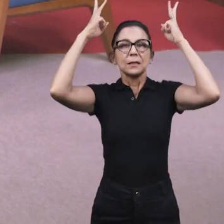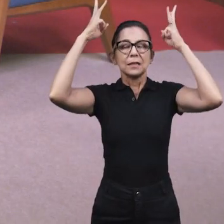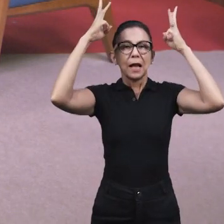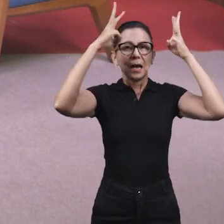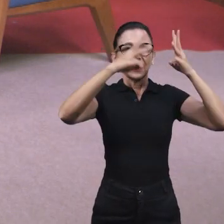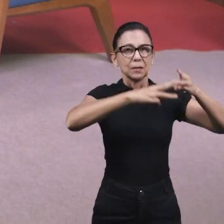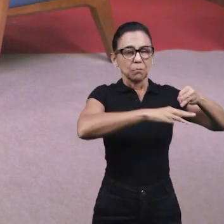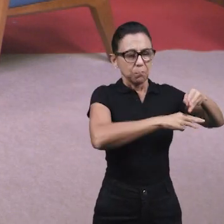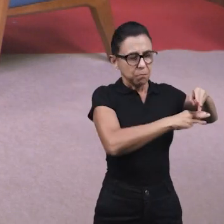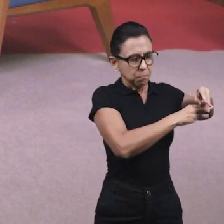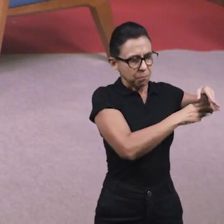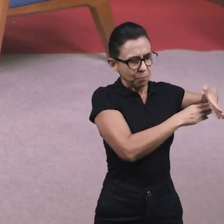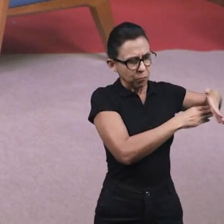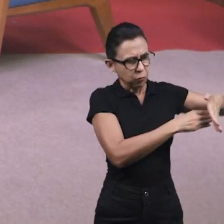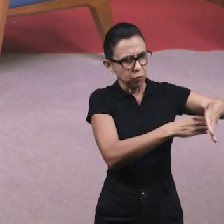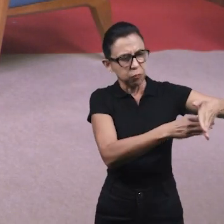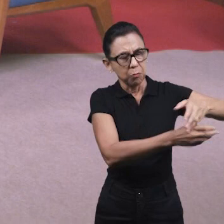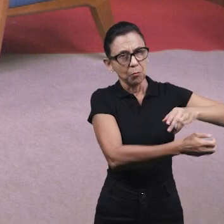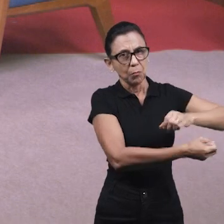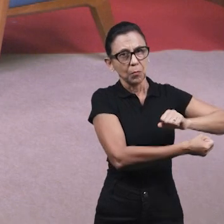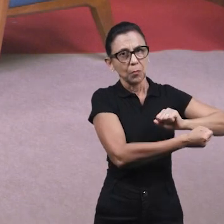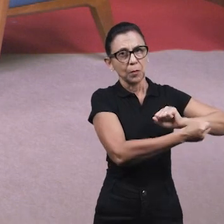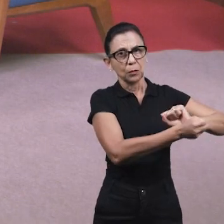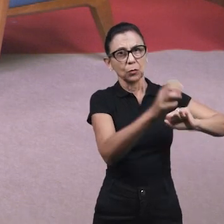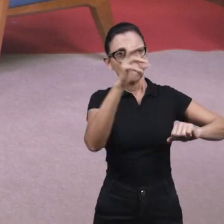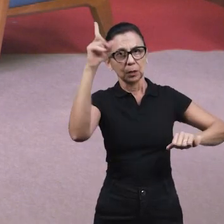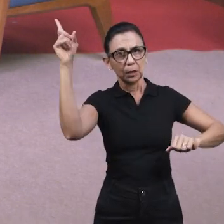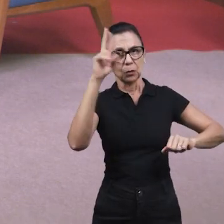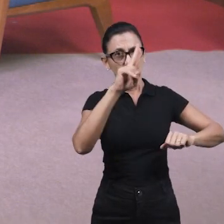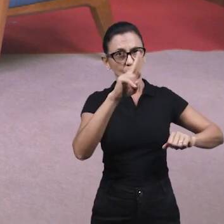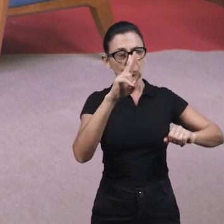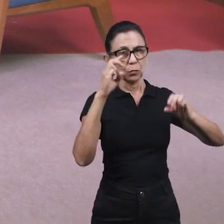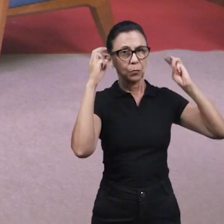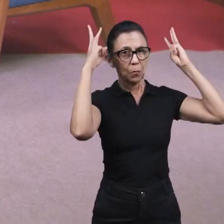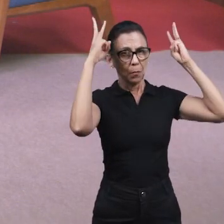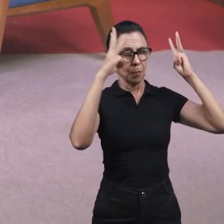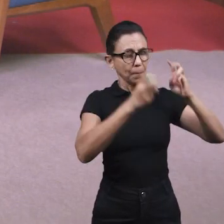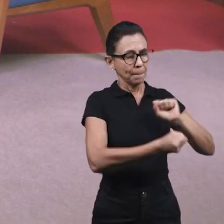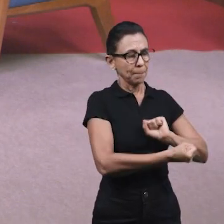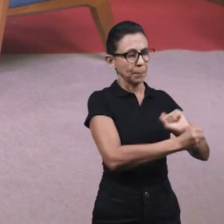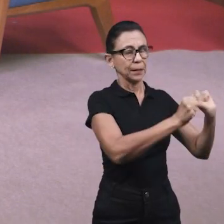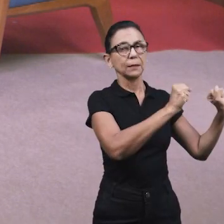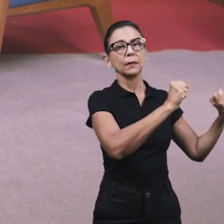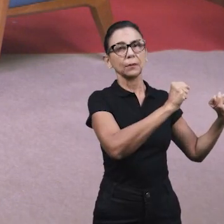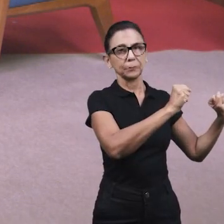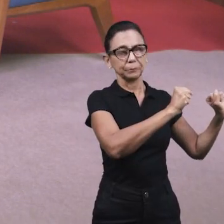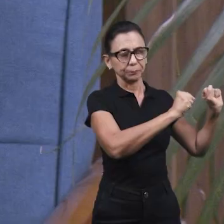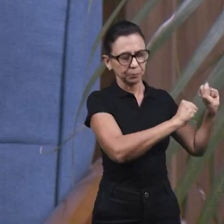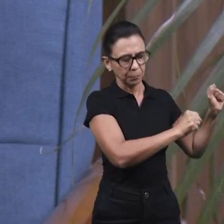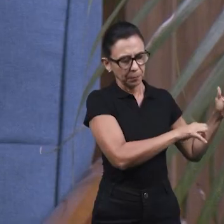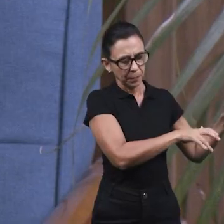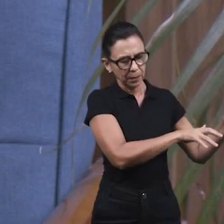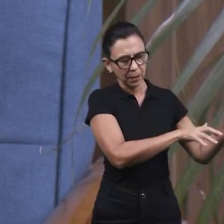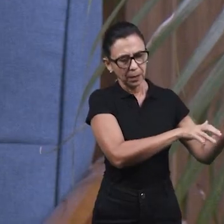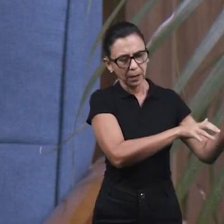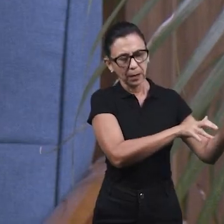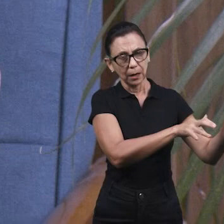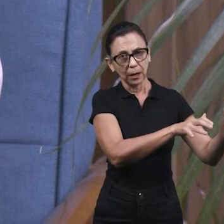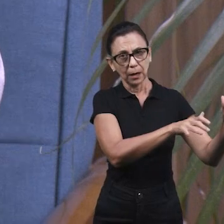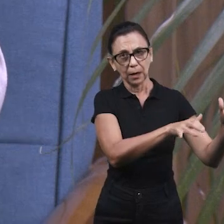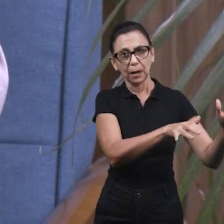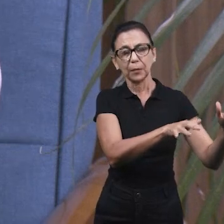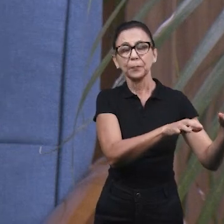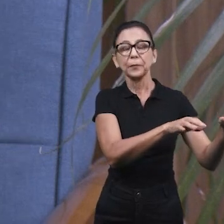episódio notável, né, da operação de Deus ali, e segue através do Egito,